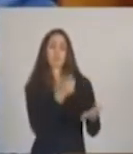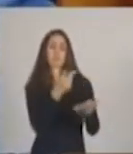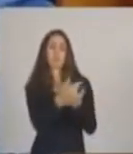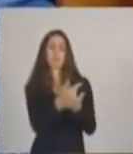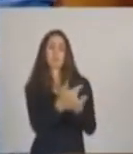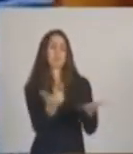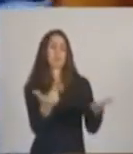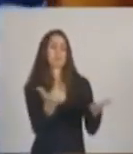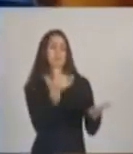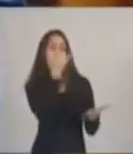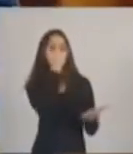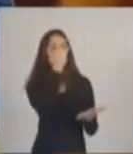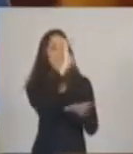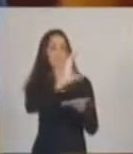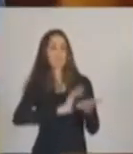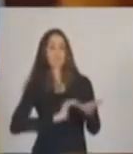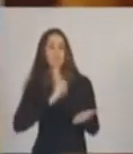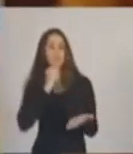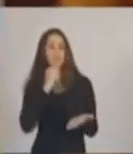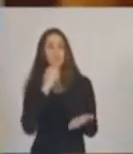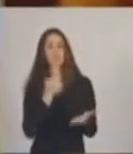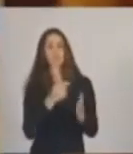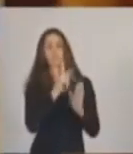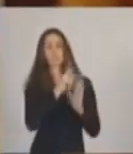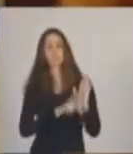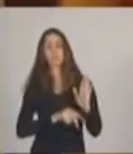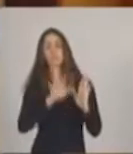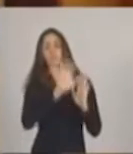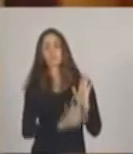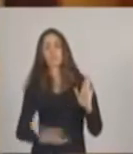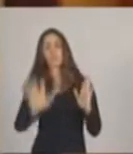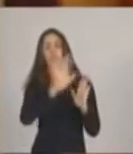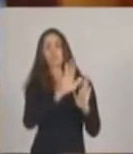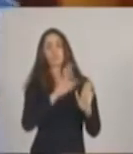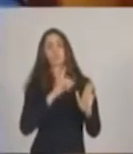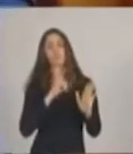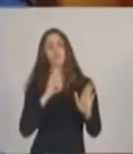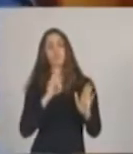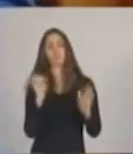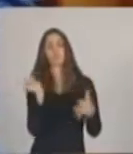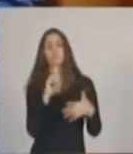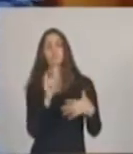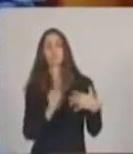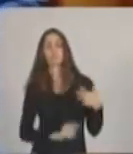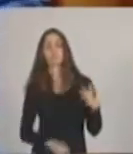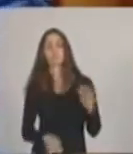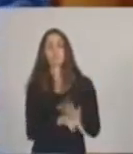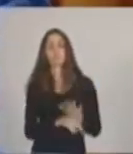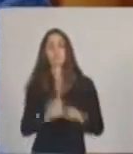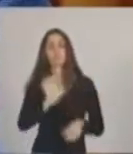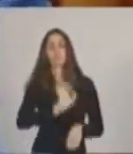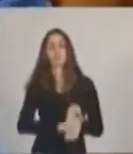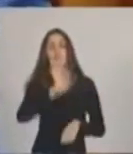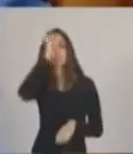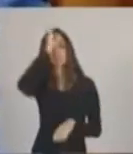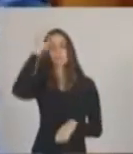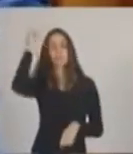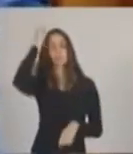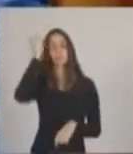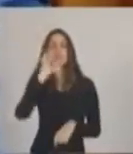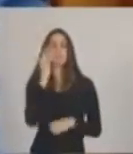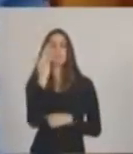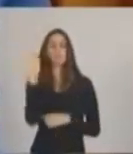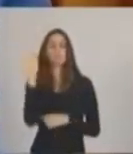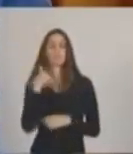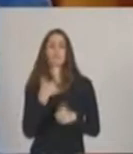Quando o projeto trata de forma genérica, ele acaba atingindo concessões que não são estritamente as do Estado. Então, no meu entendimento, eu vou seguir o entendimento